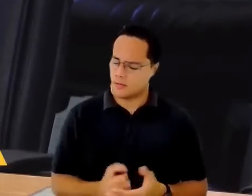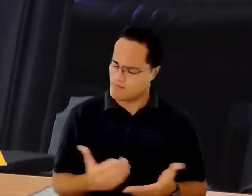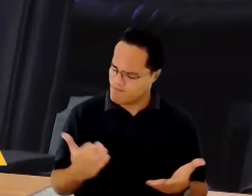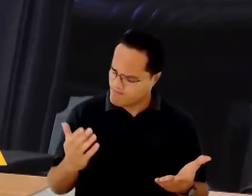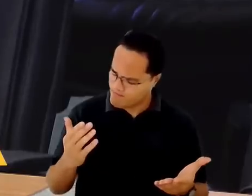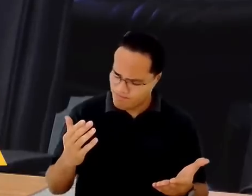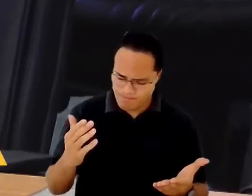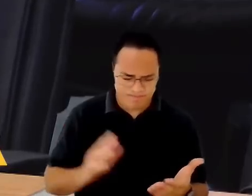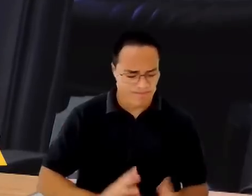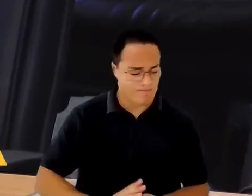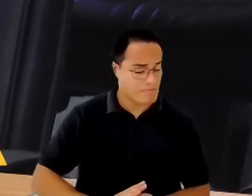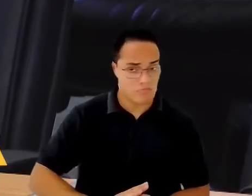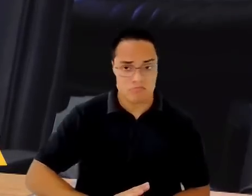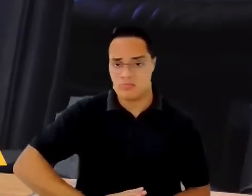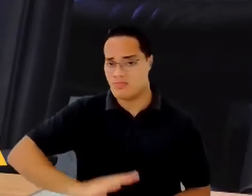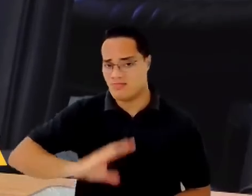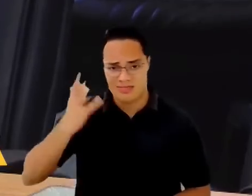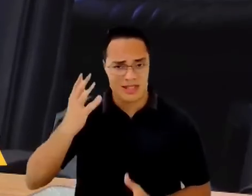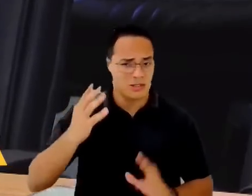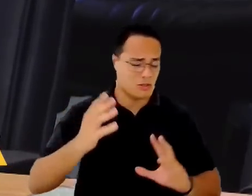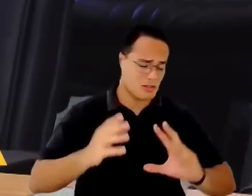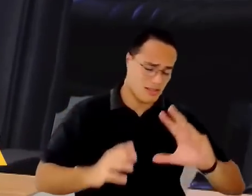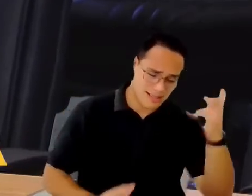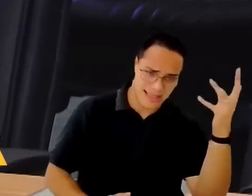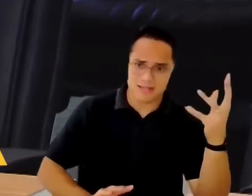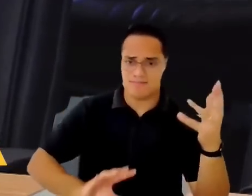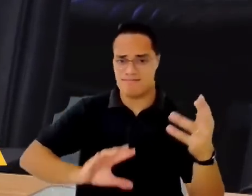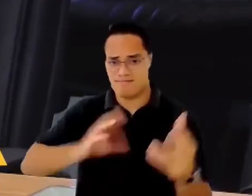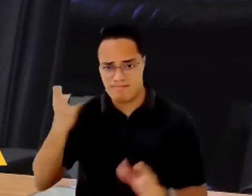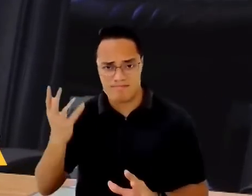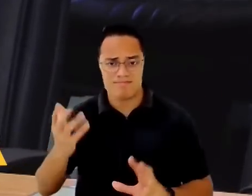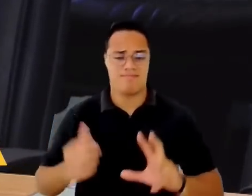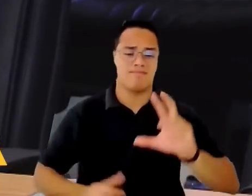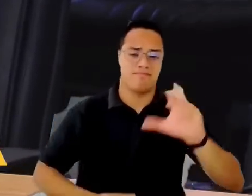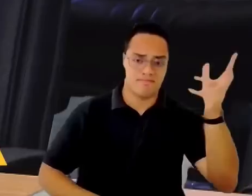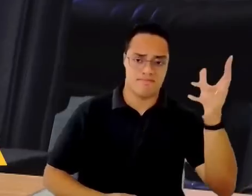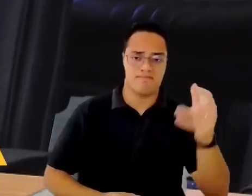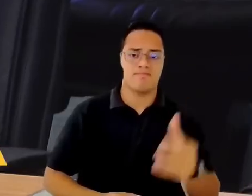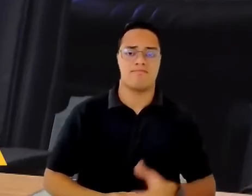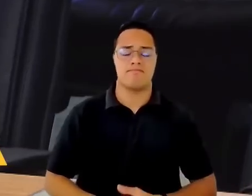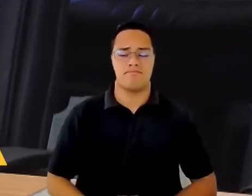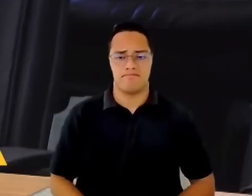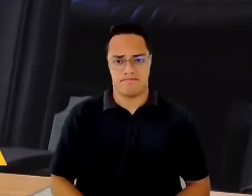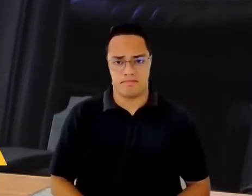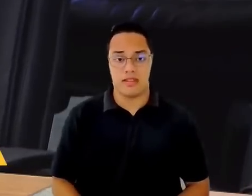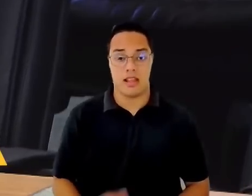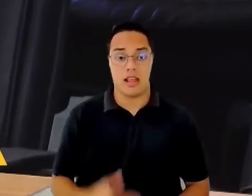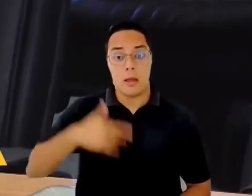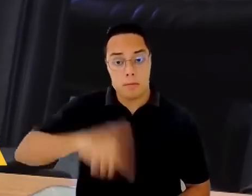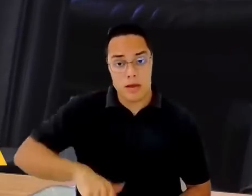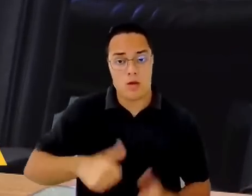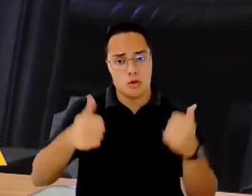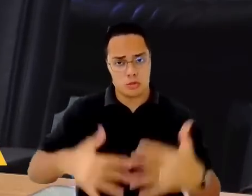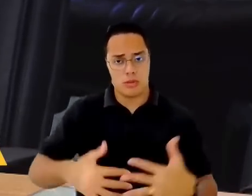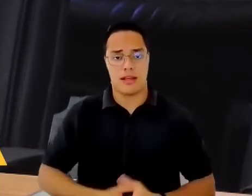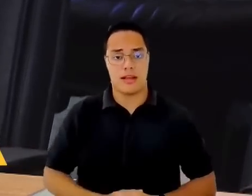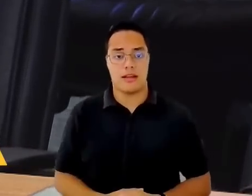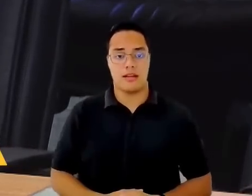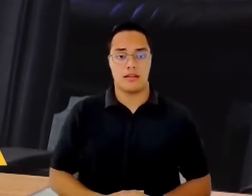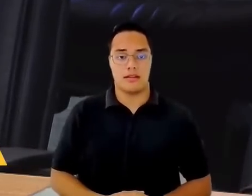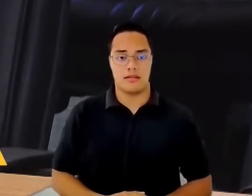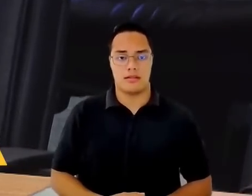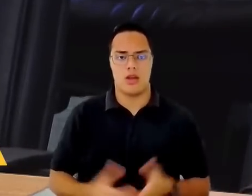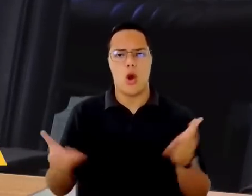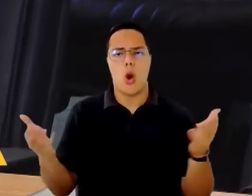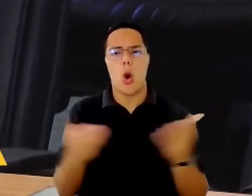Acontece muito e vou dizer mais Deputado Chico hoje nós temos um número